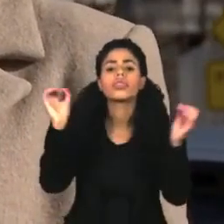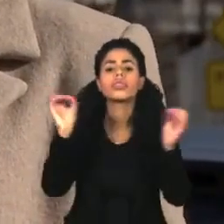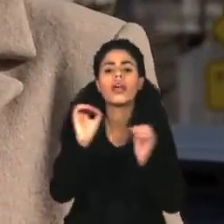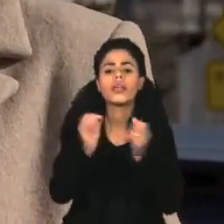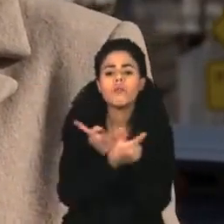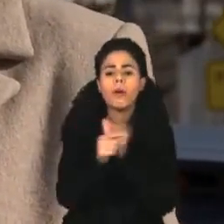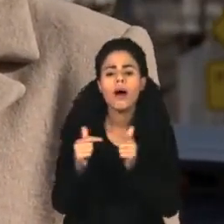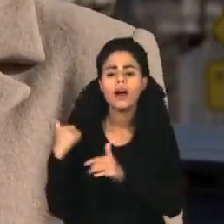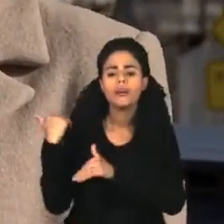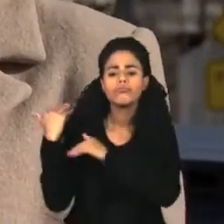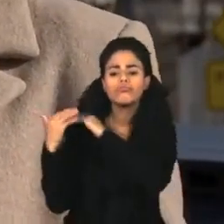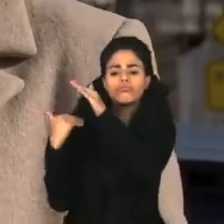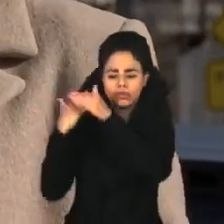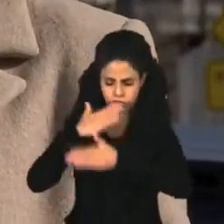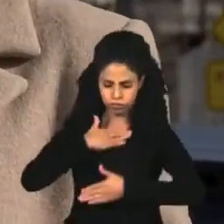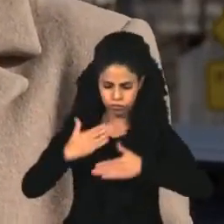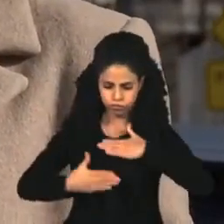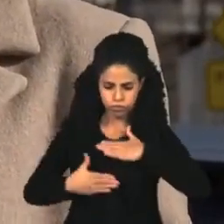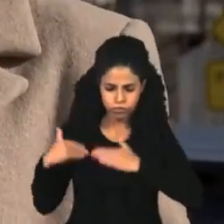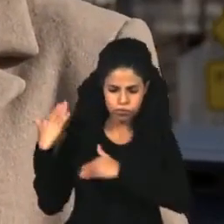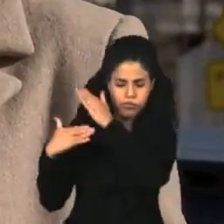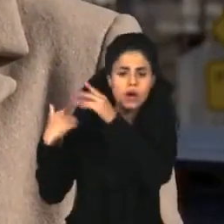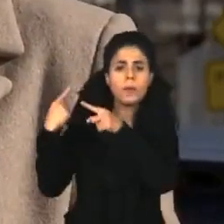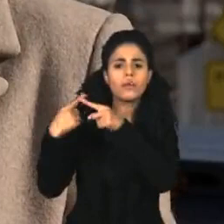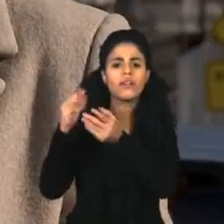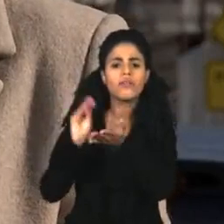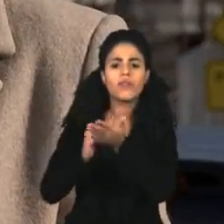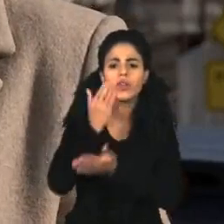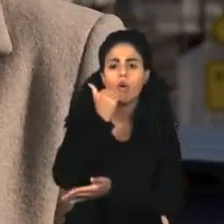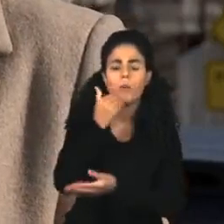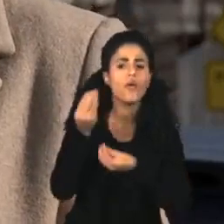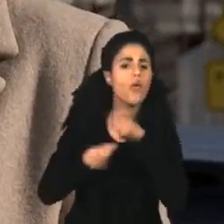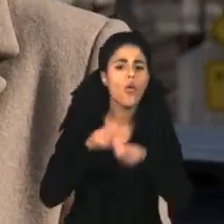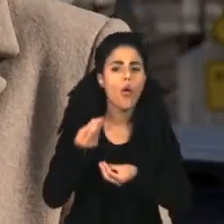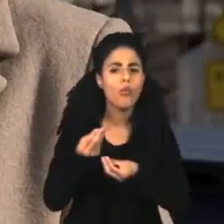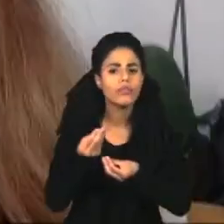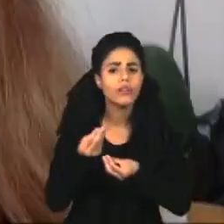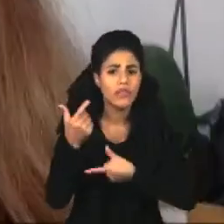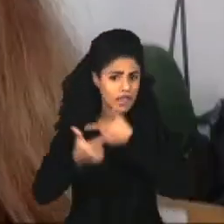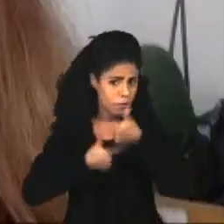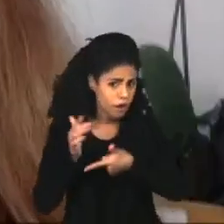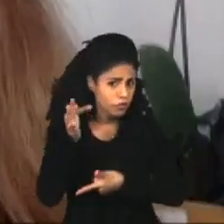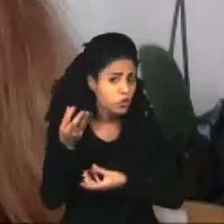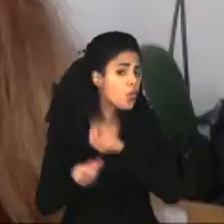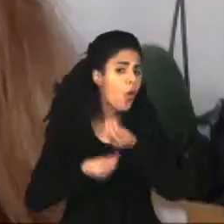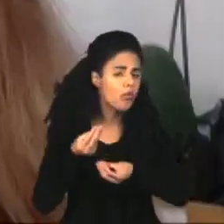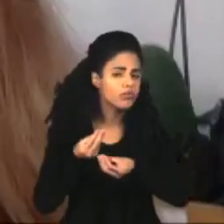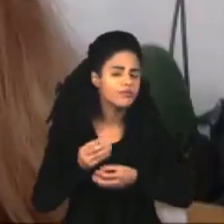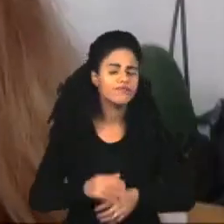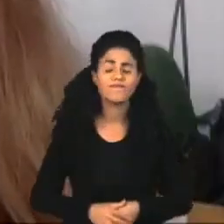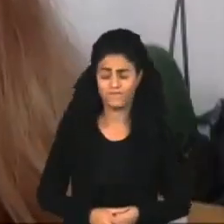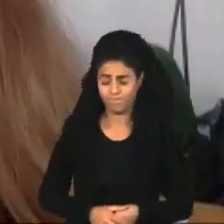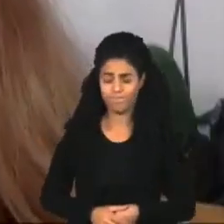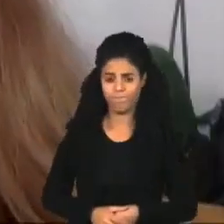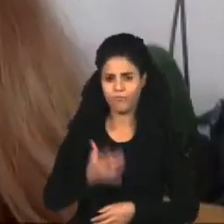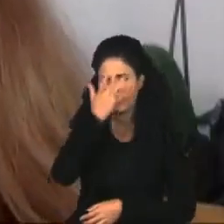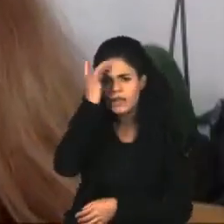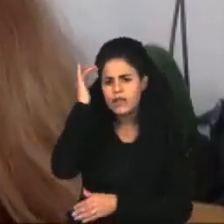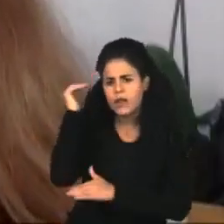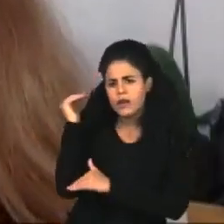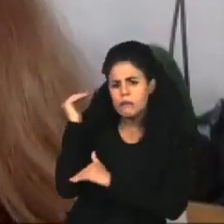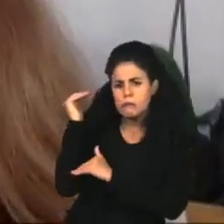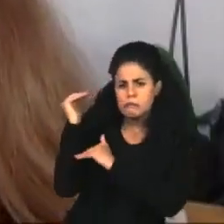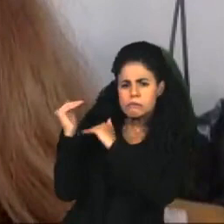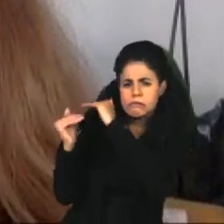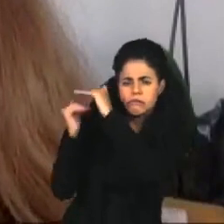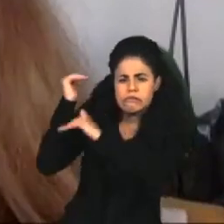se desenvolver por falta de comida, estarão chegando ao mercado de trabalho. A esse adulto que sofreu isso,